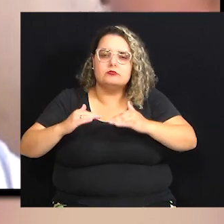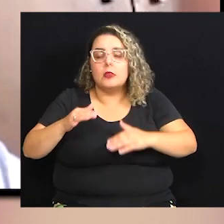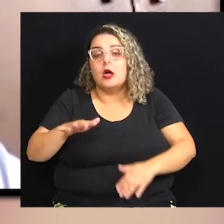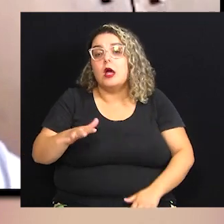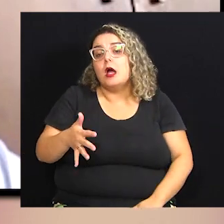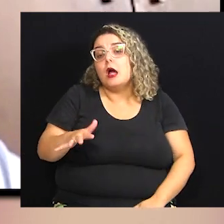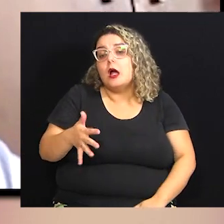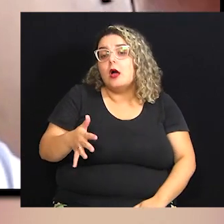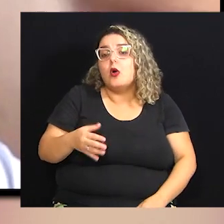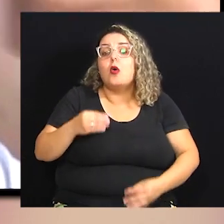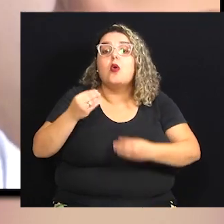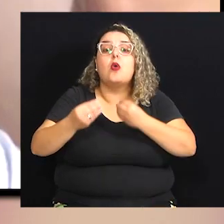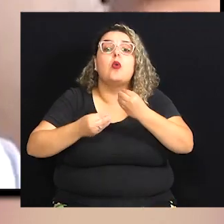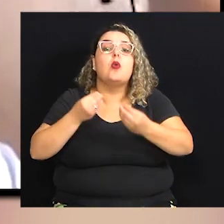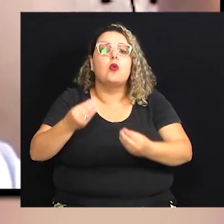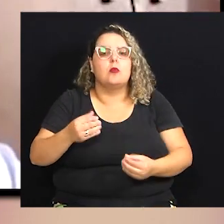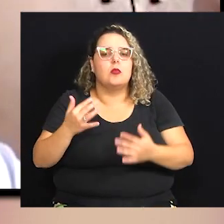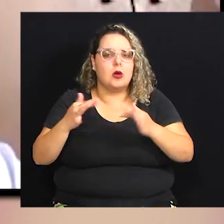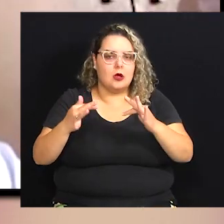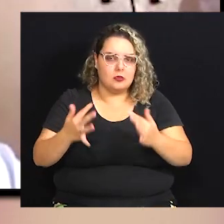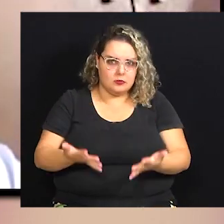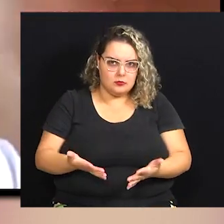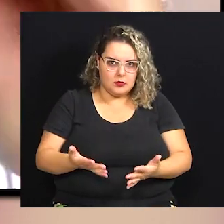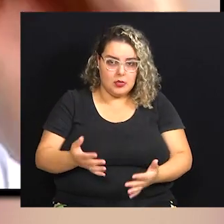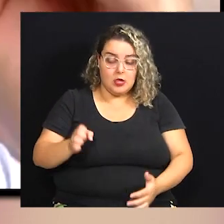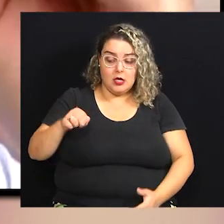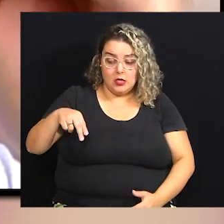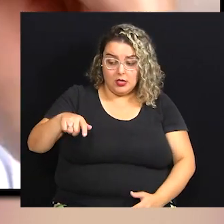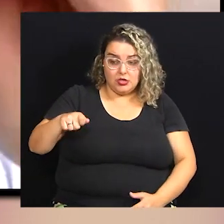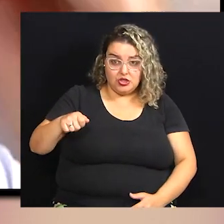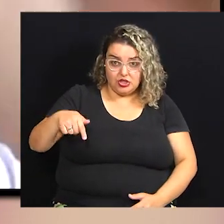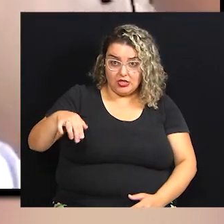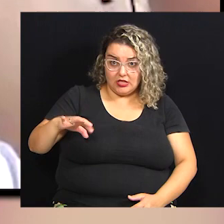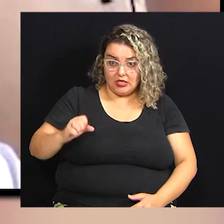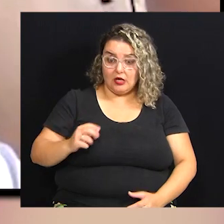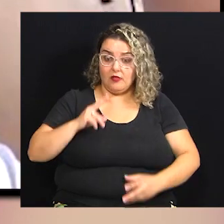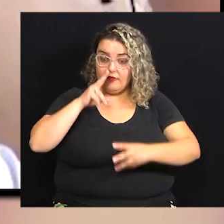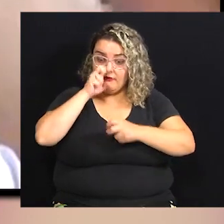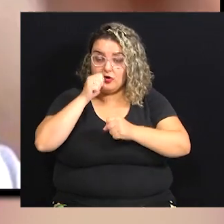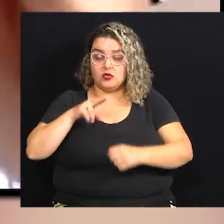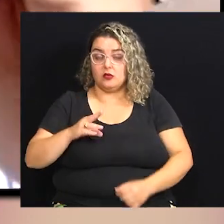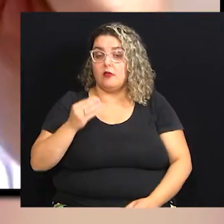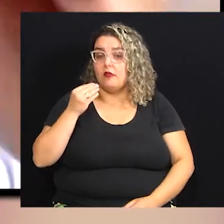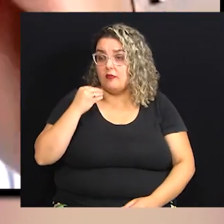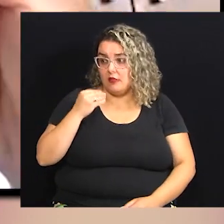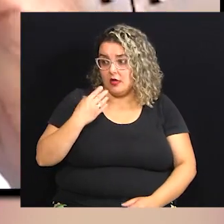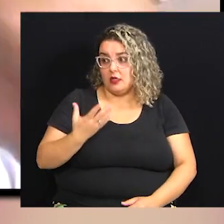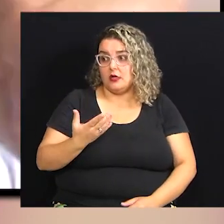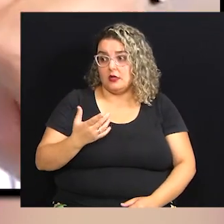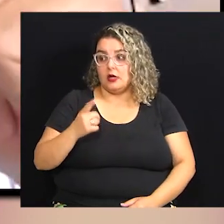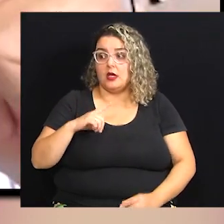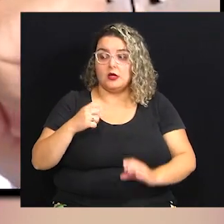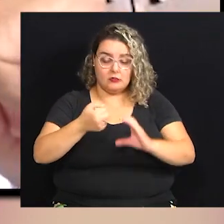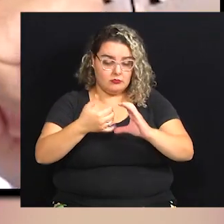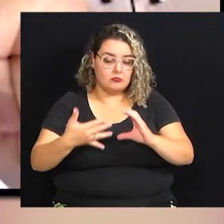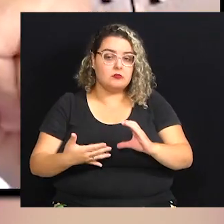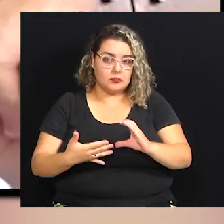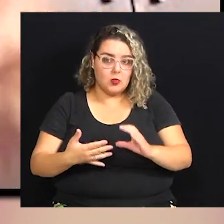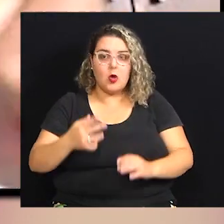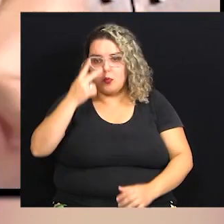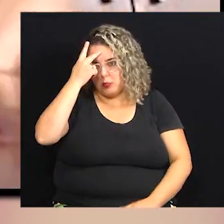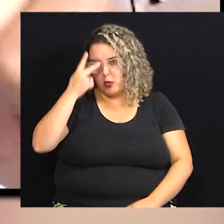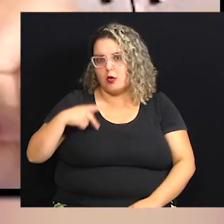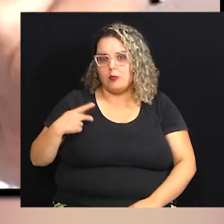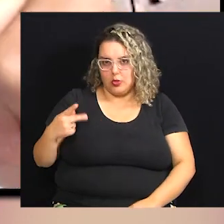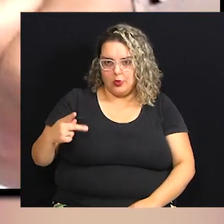moderada. Vai depender de como é que é essa dor. A enxaqueca, seja ela forte ou seja ela fraca, ela mantém algumas características